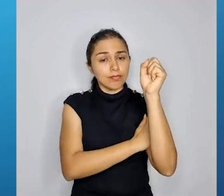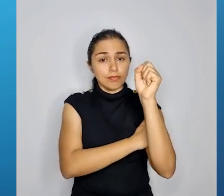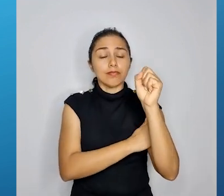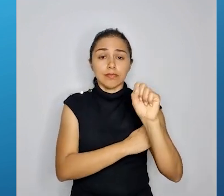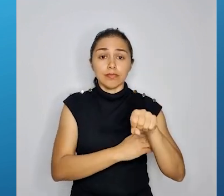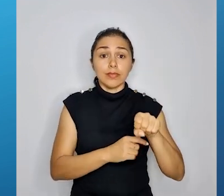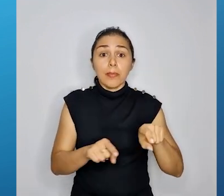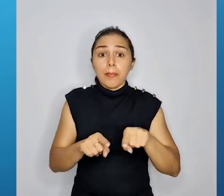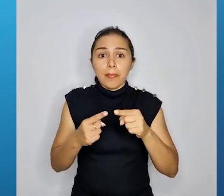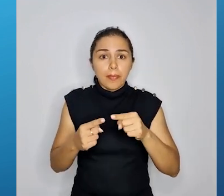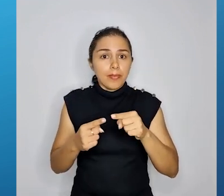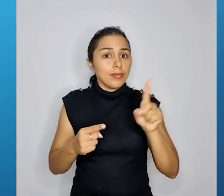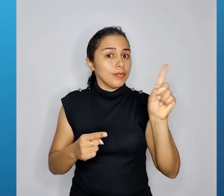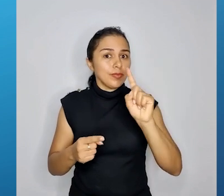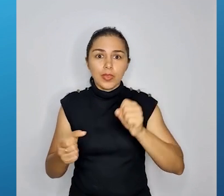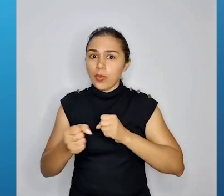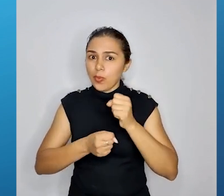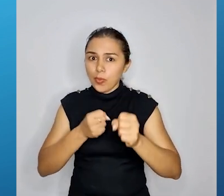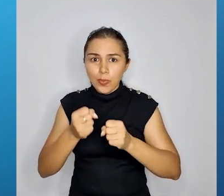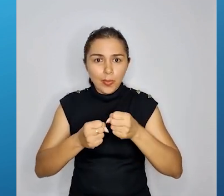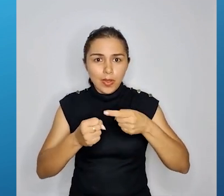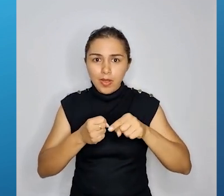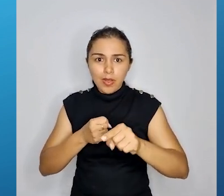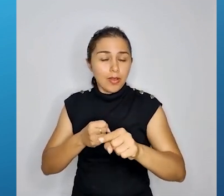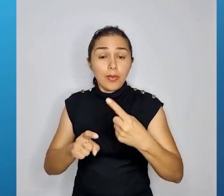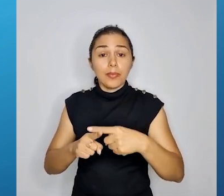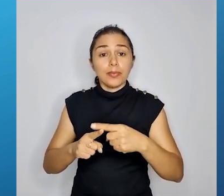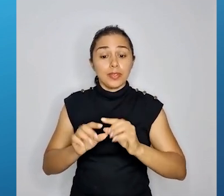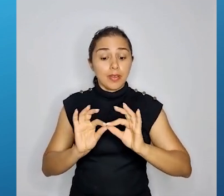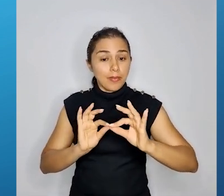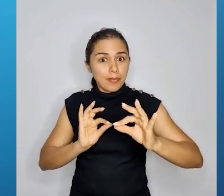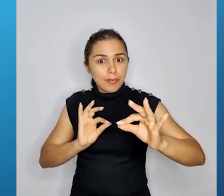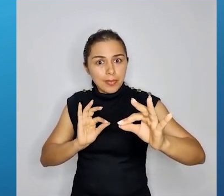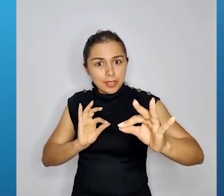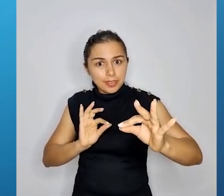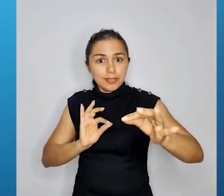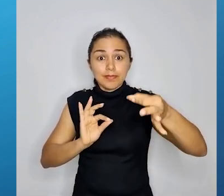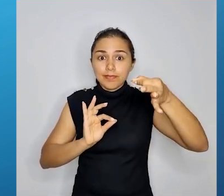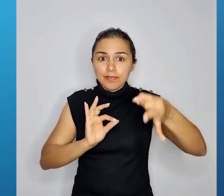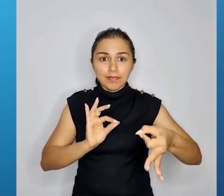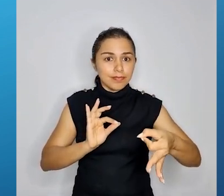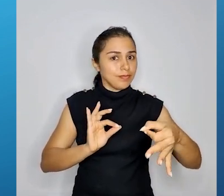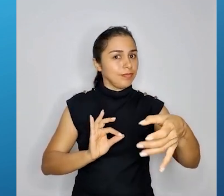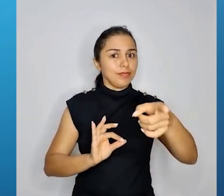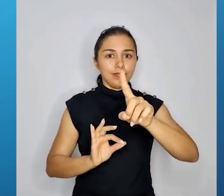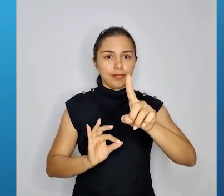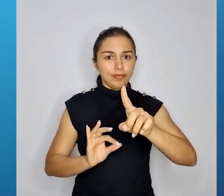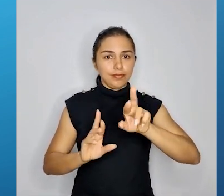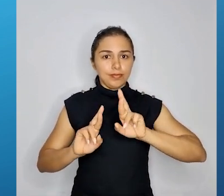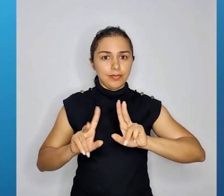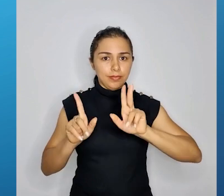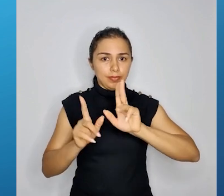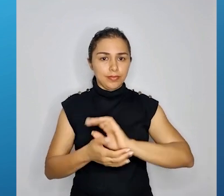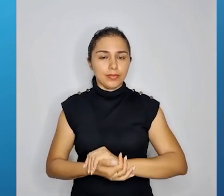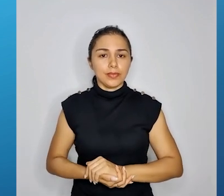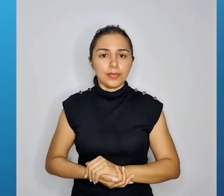quê? Porque ela não apresenta hoje, né, a metragem ideal a se sustentar aí dentro de uma prova de